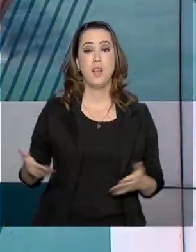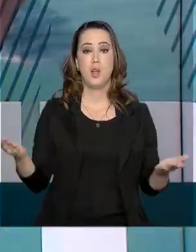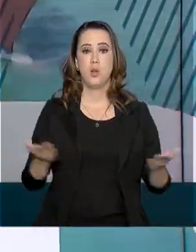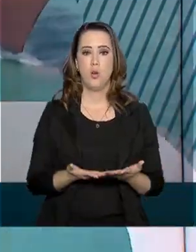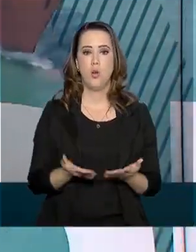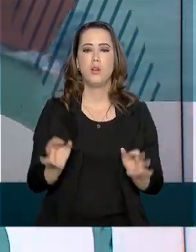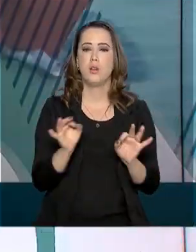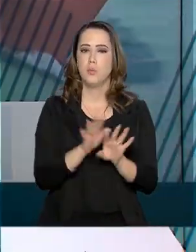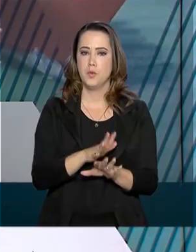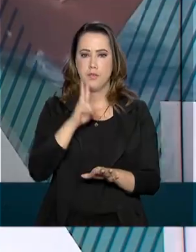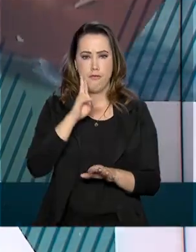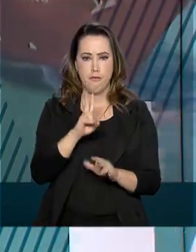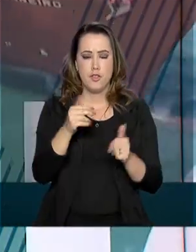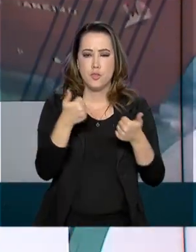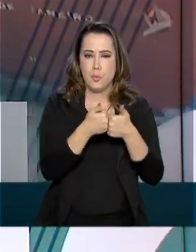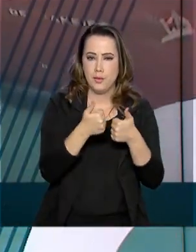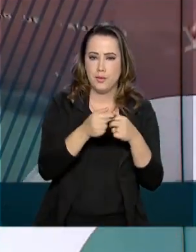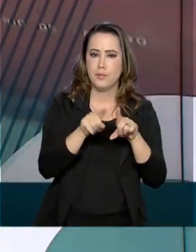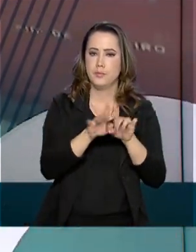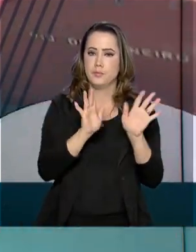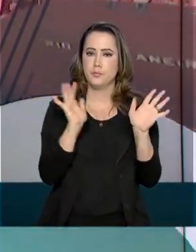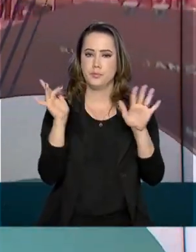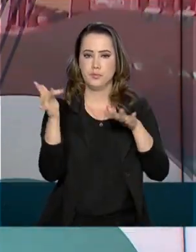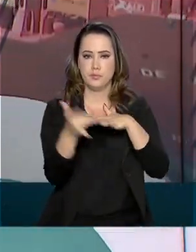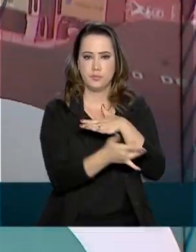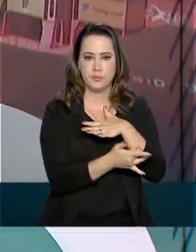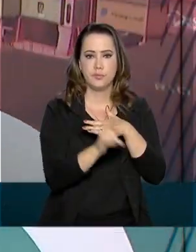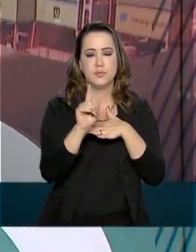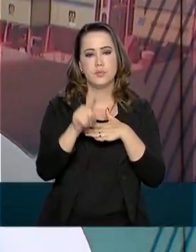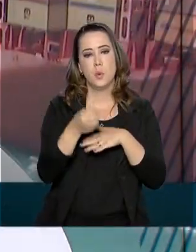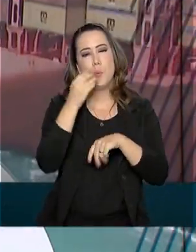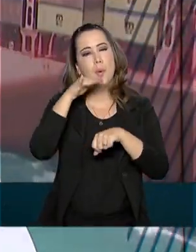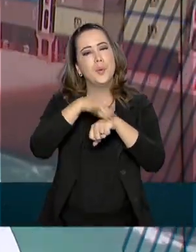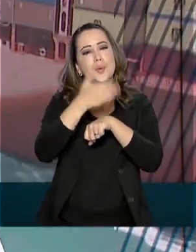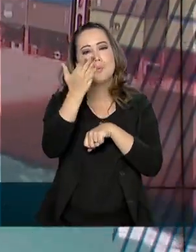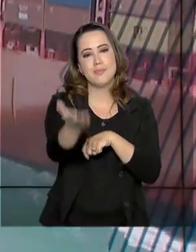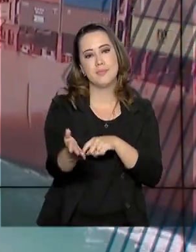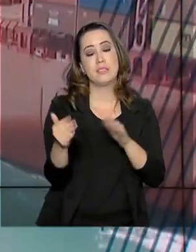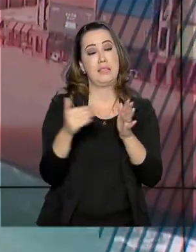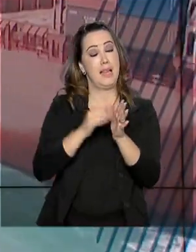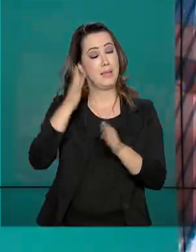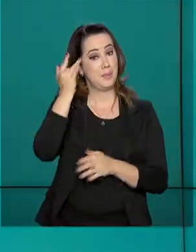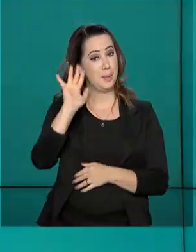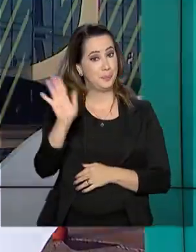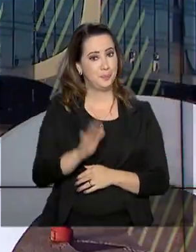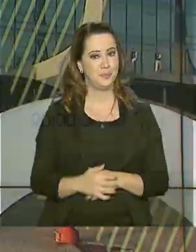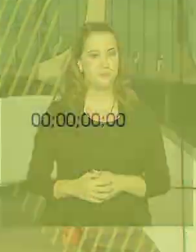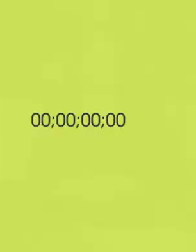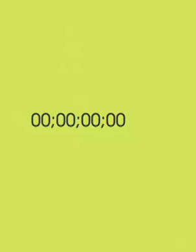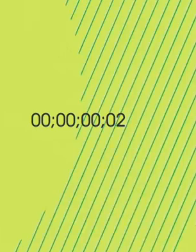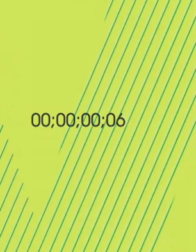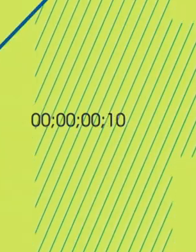você pode continuar nos acompanhando também pelas redes sociais. Uma boa noite para você e até amanhã.